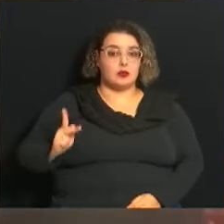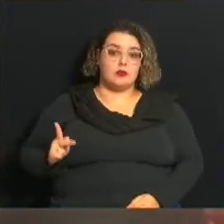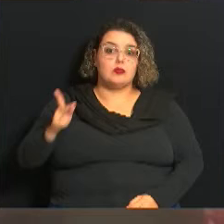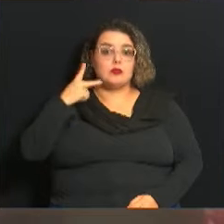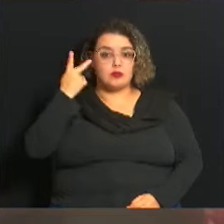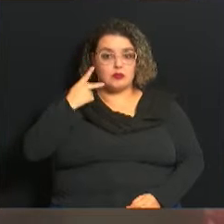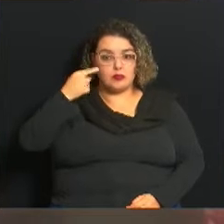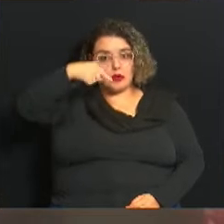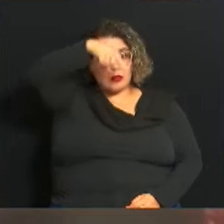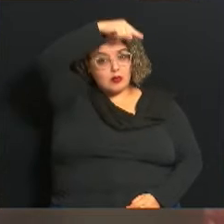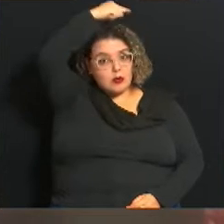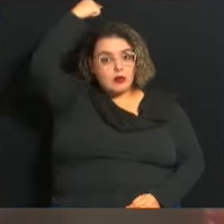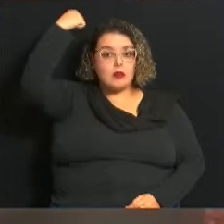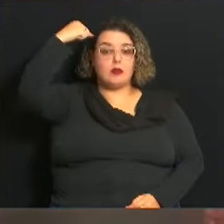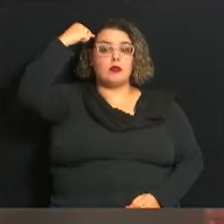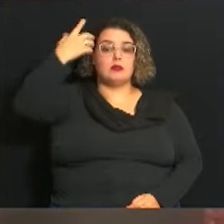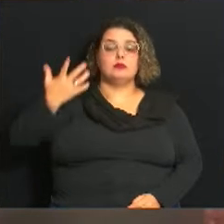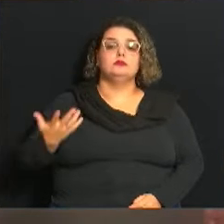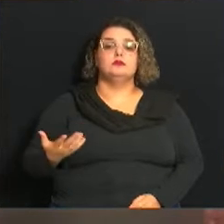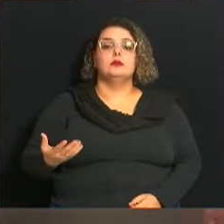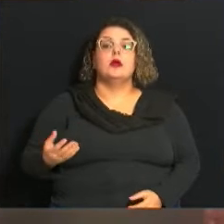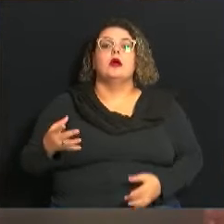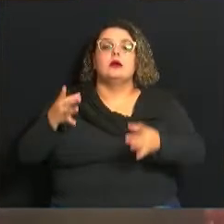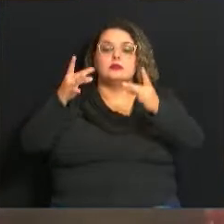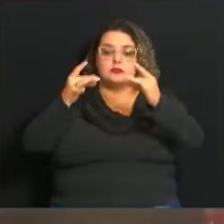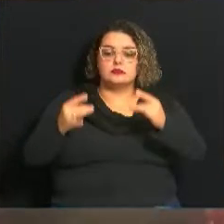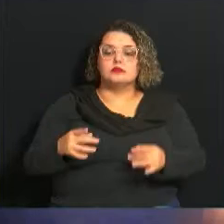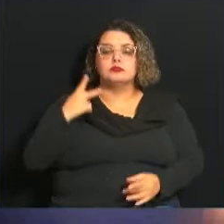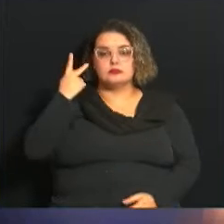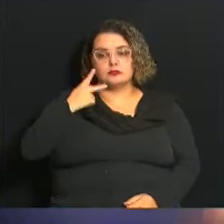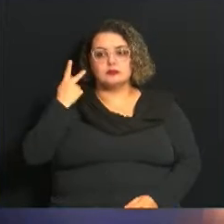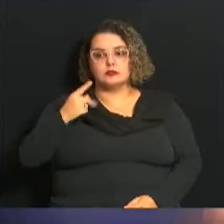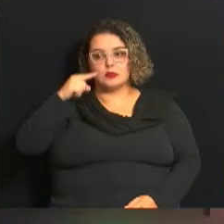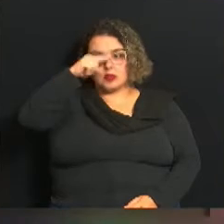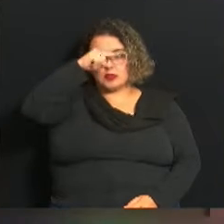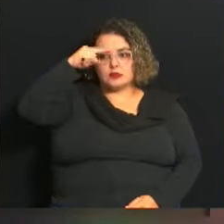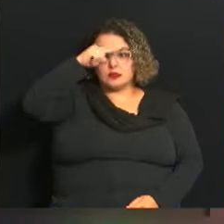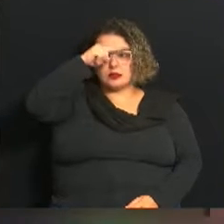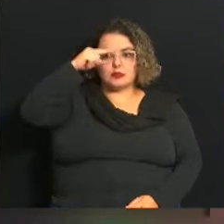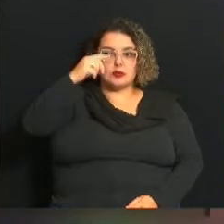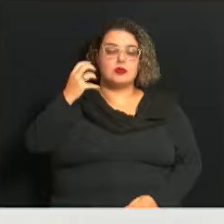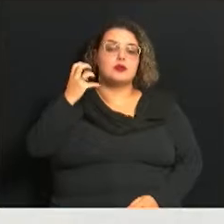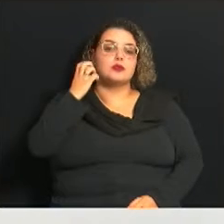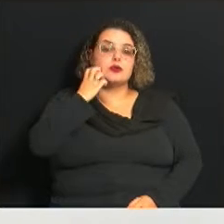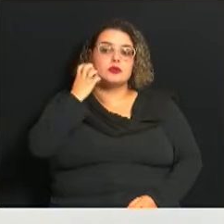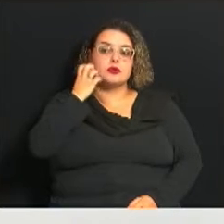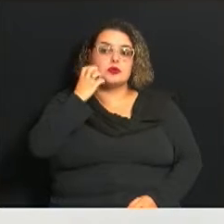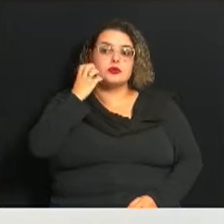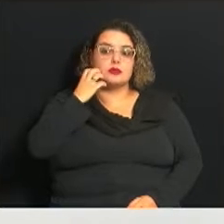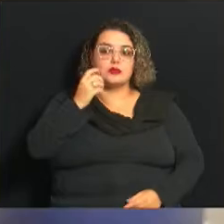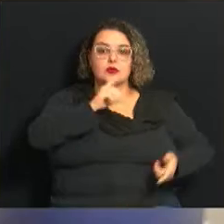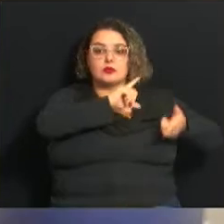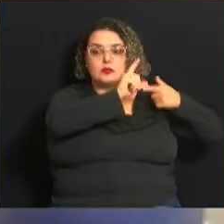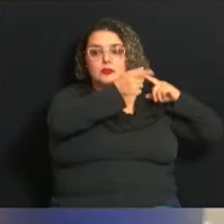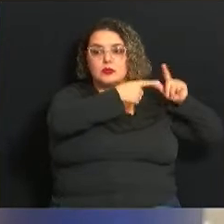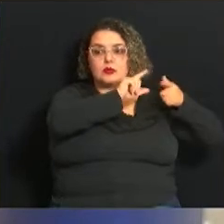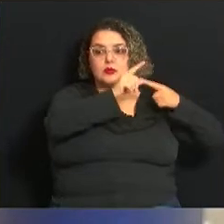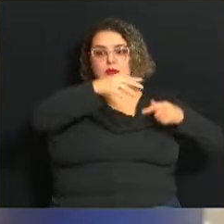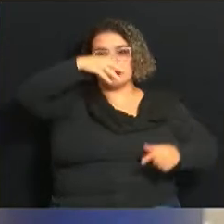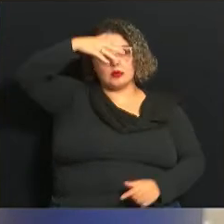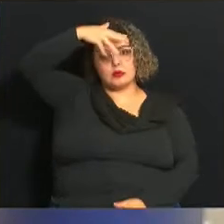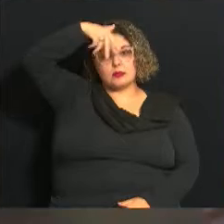Paulo Gaspar e como integrantes os vereadores Felipe Marquesi, Igor Diego, Major Jaime e Rodrigo